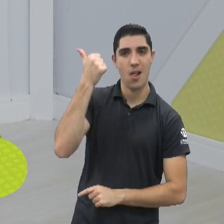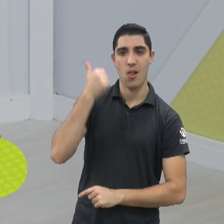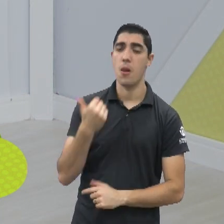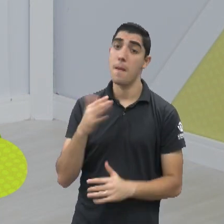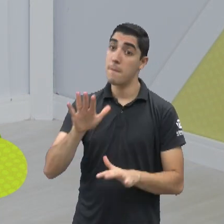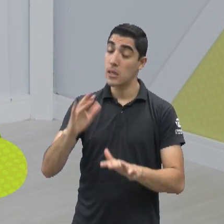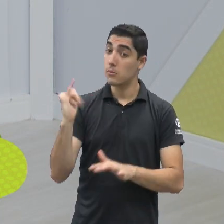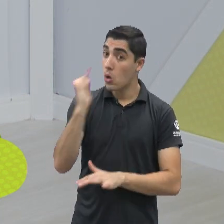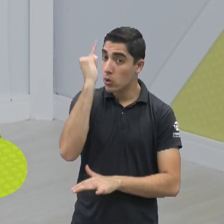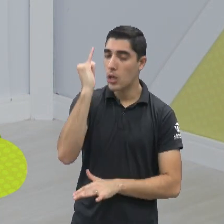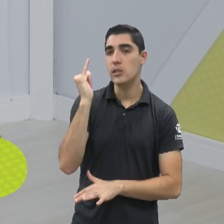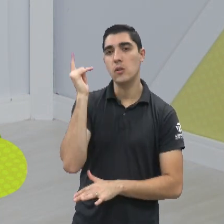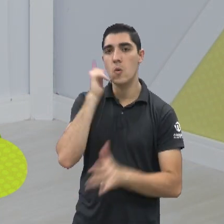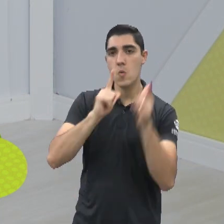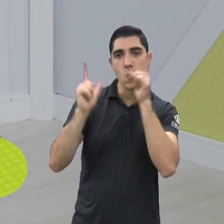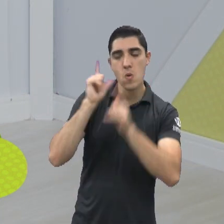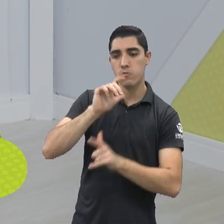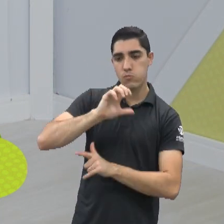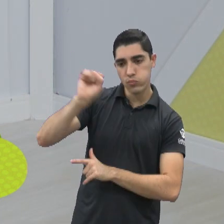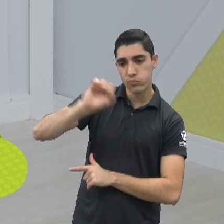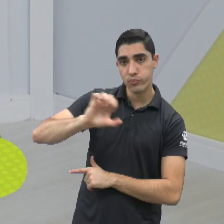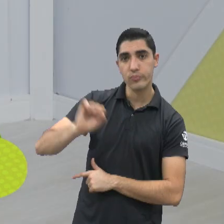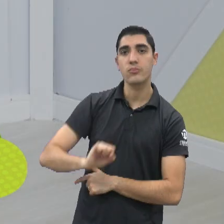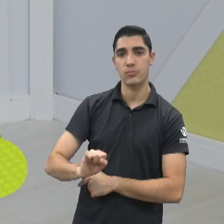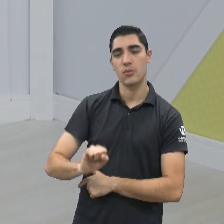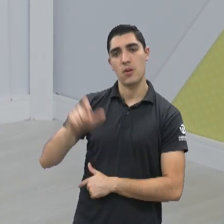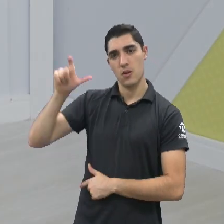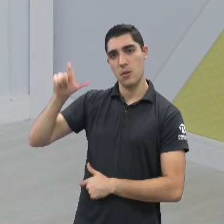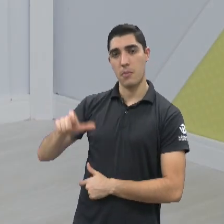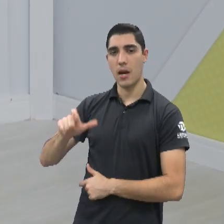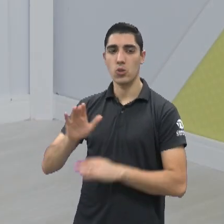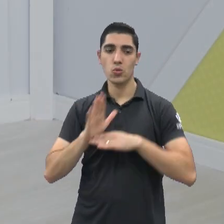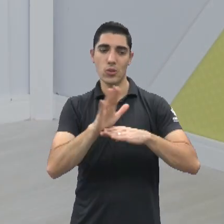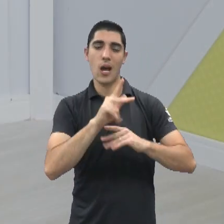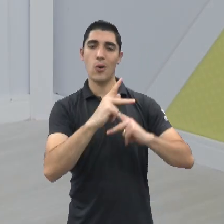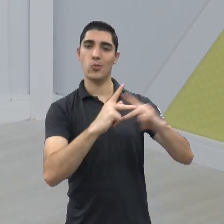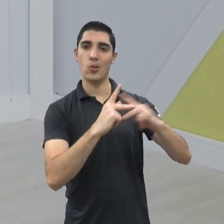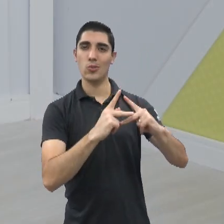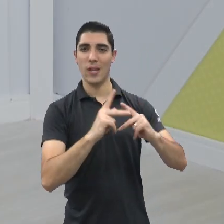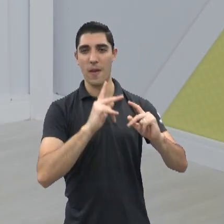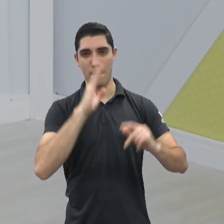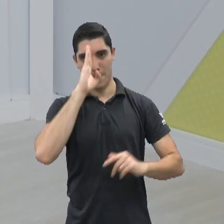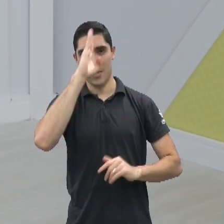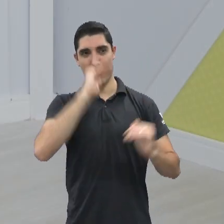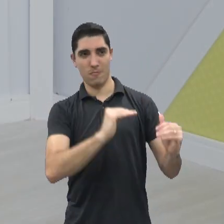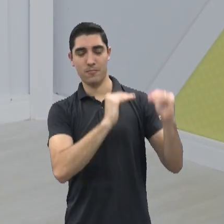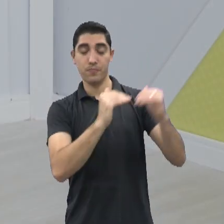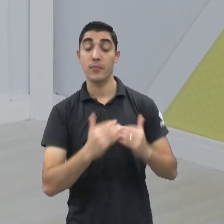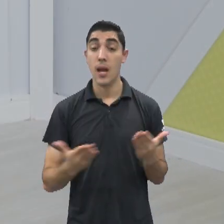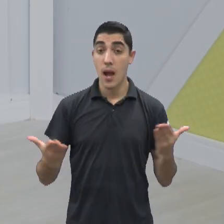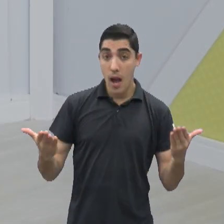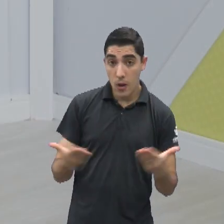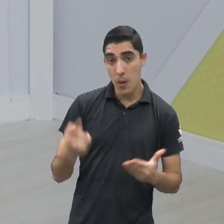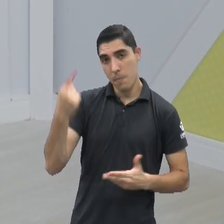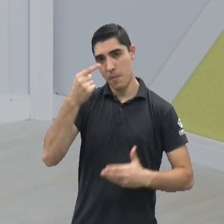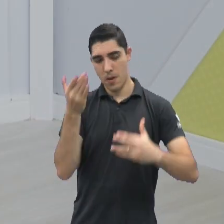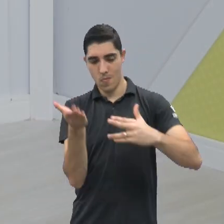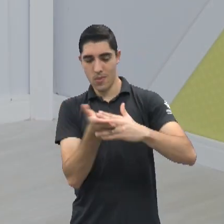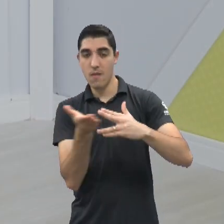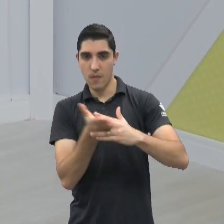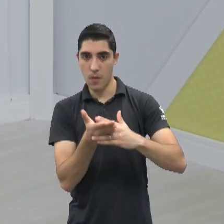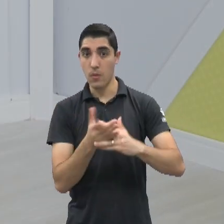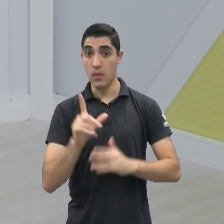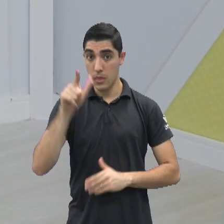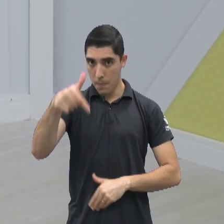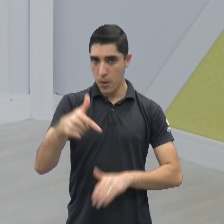gerar frutos aí para o time de cima do Reinaldo Bacilieri. E a gente faz a primeira pausa no Hora do Esporte. Já já a